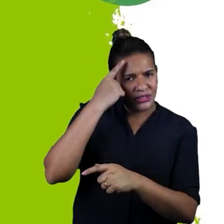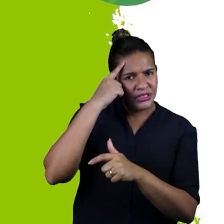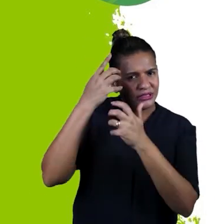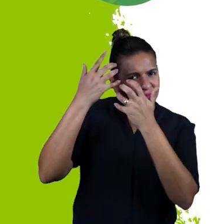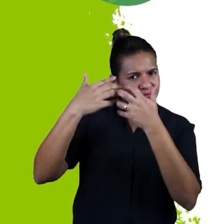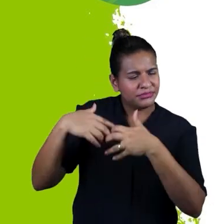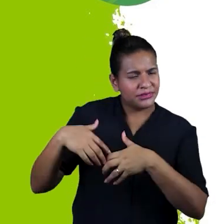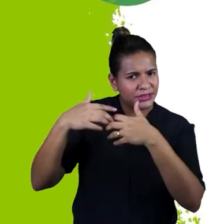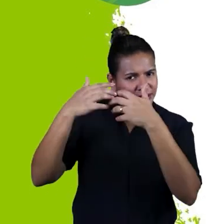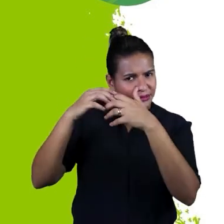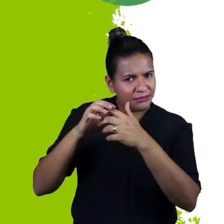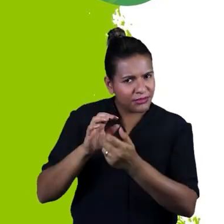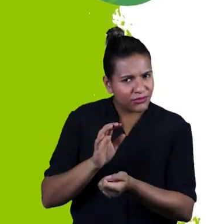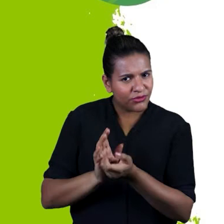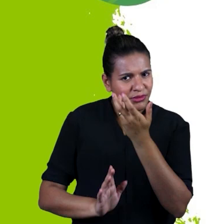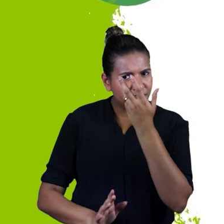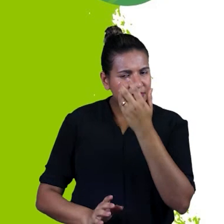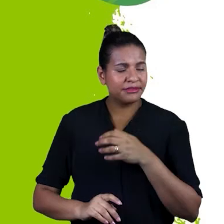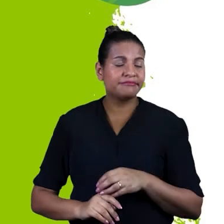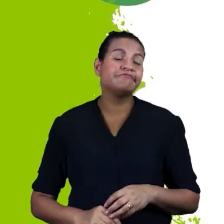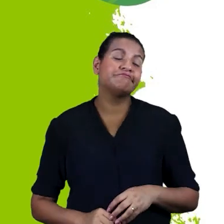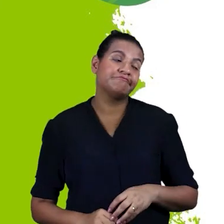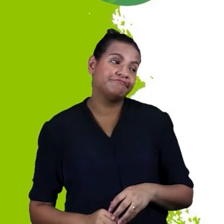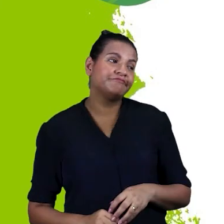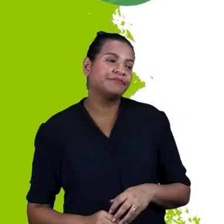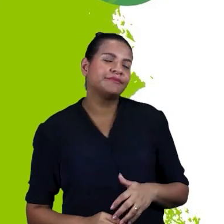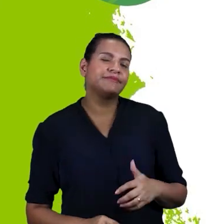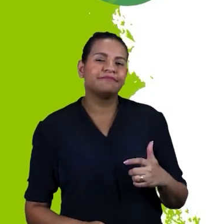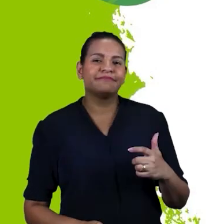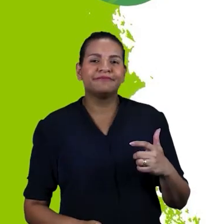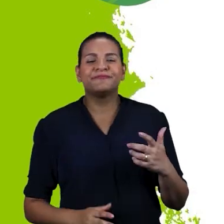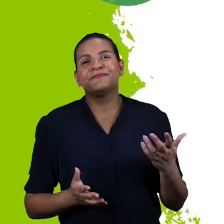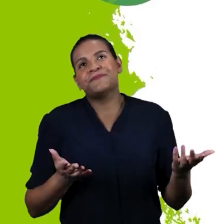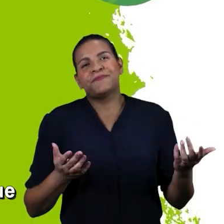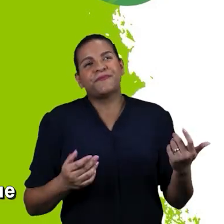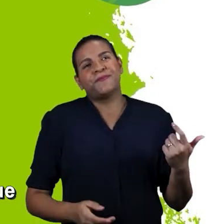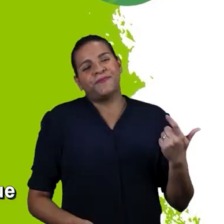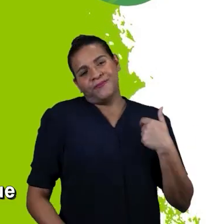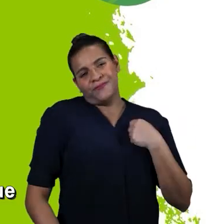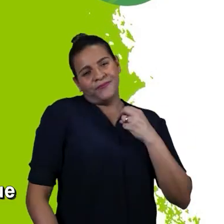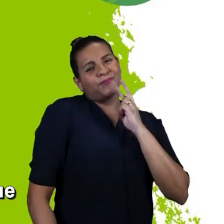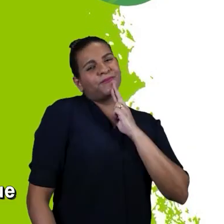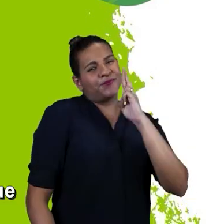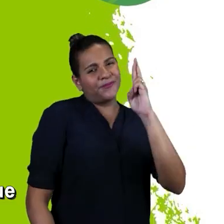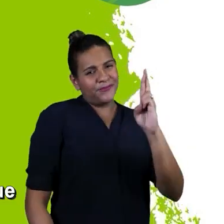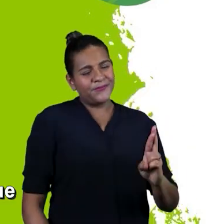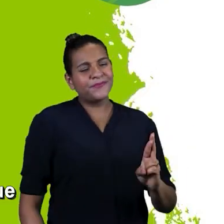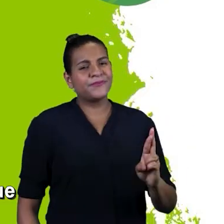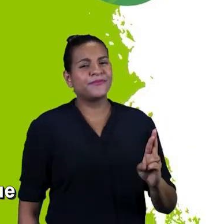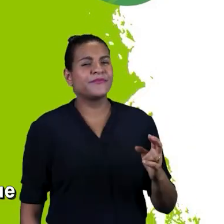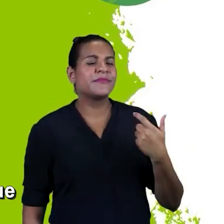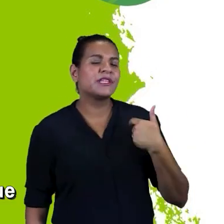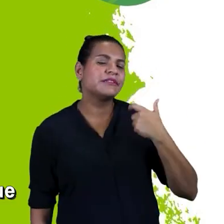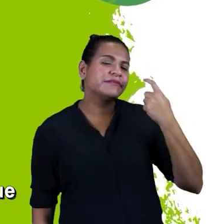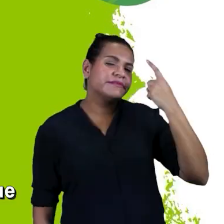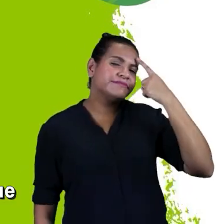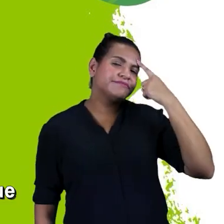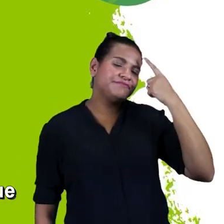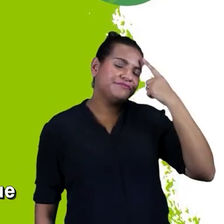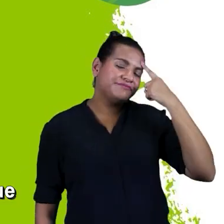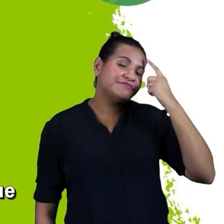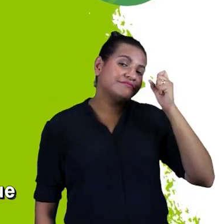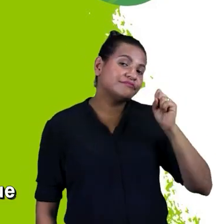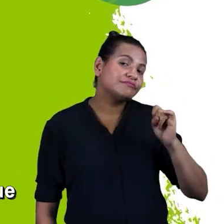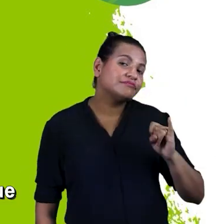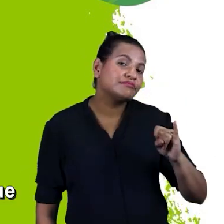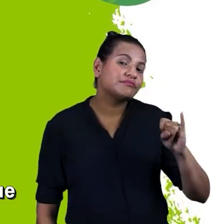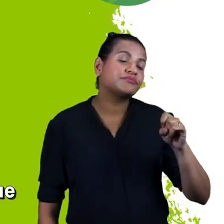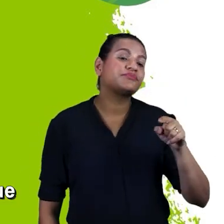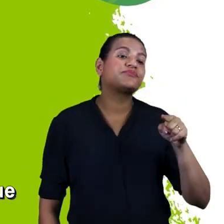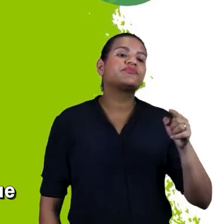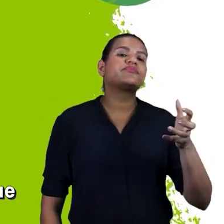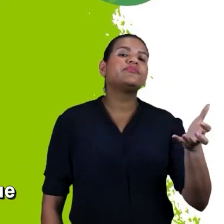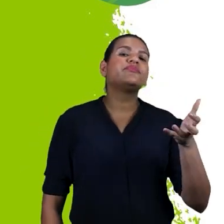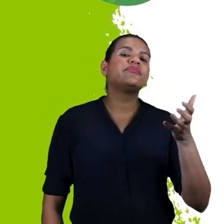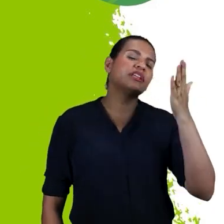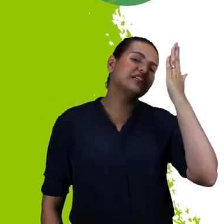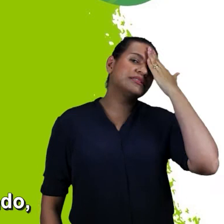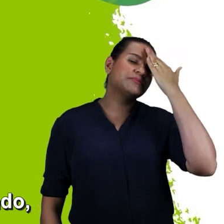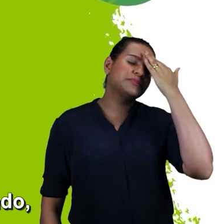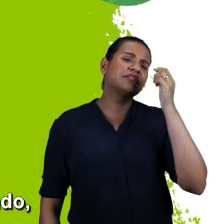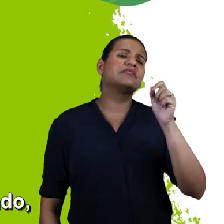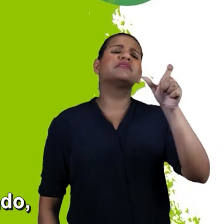opinião ajuda na formação do seu pensamento? Eu sigo muito não é filosofia, mas é uma ideia de